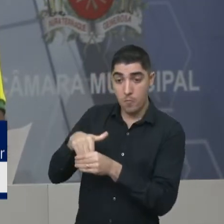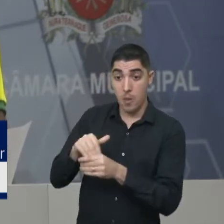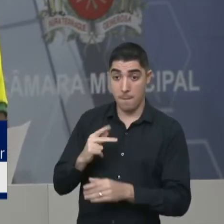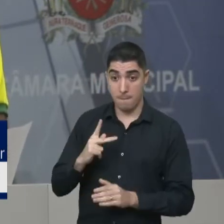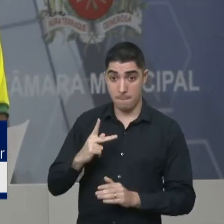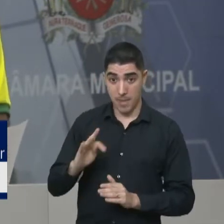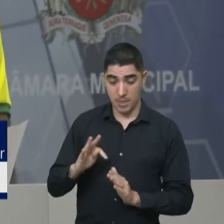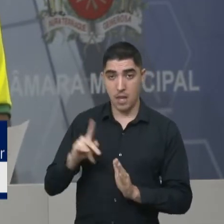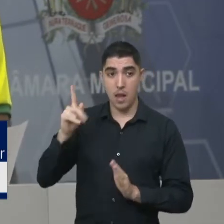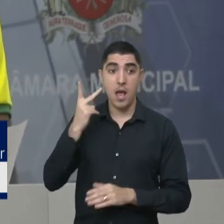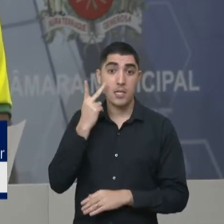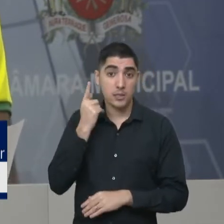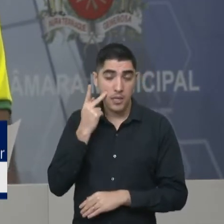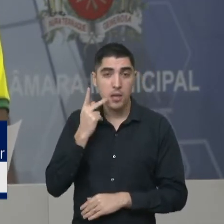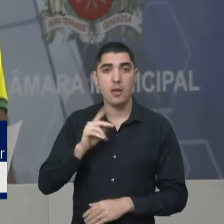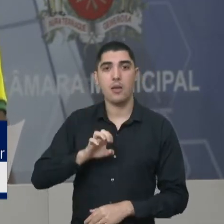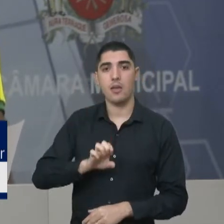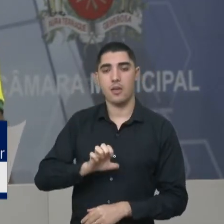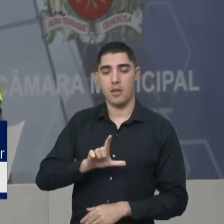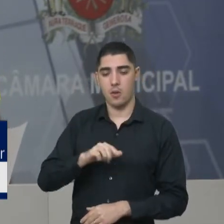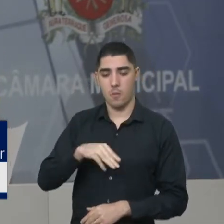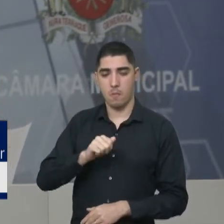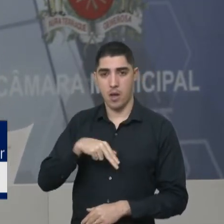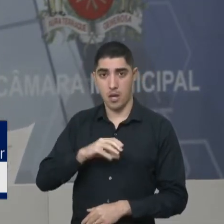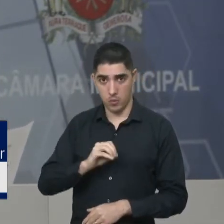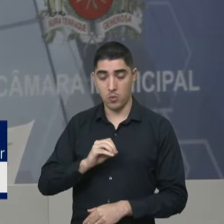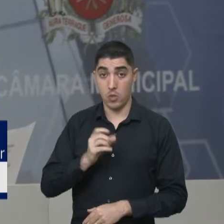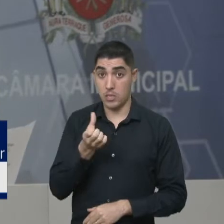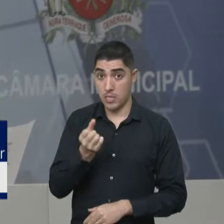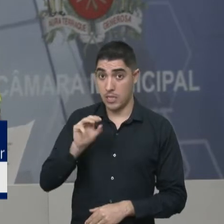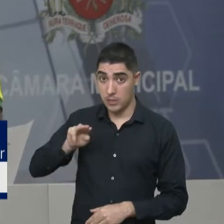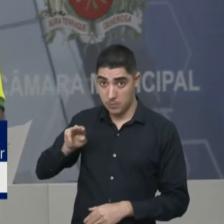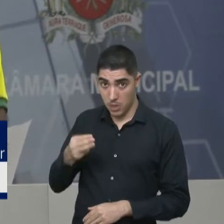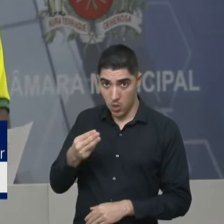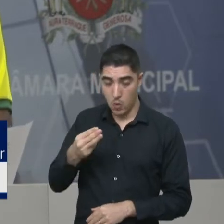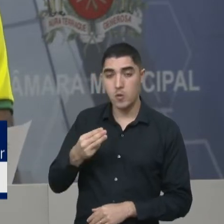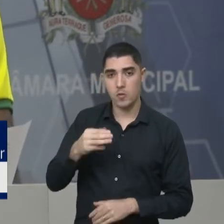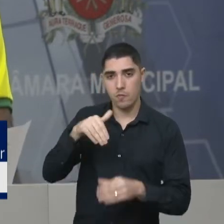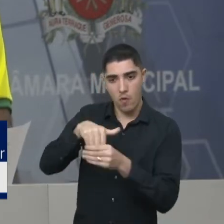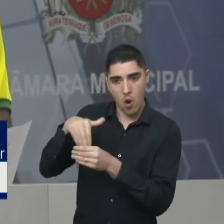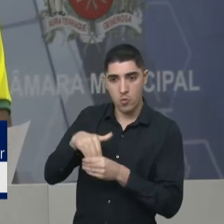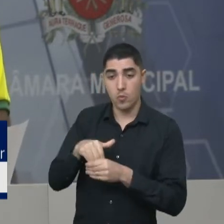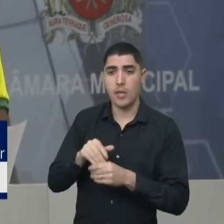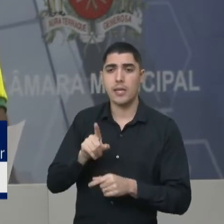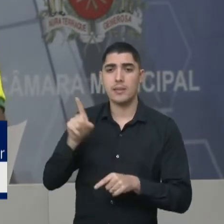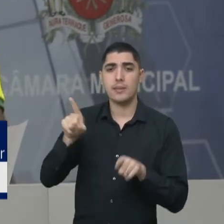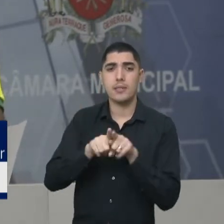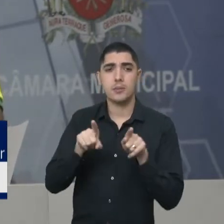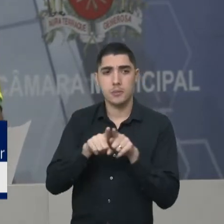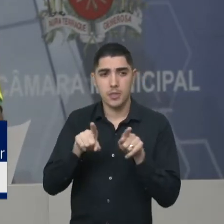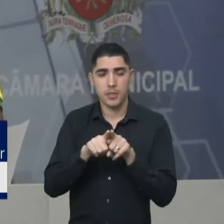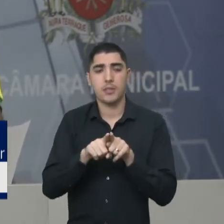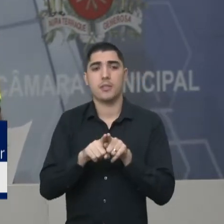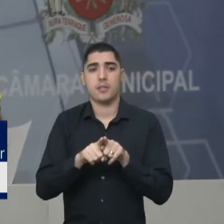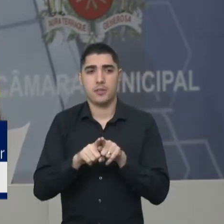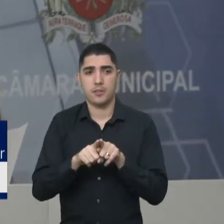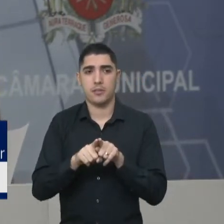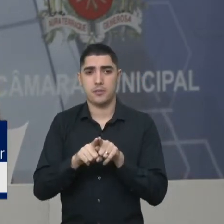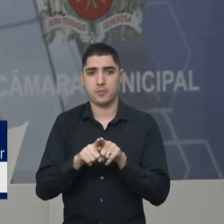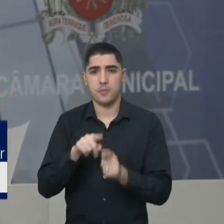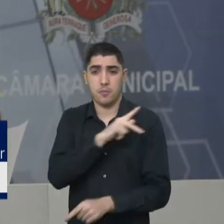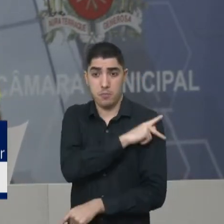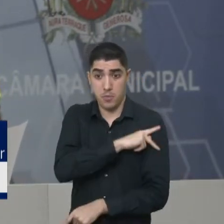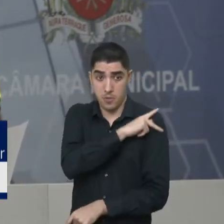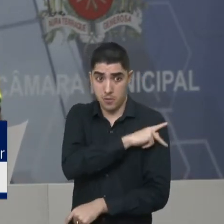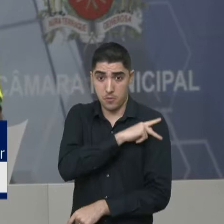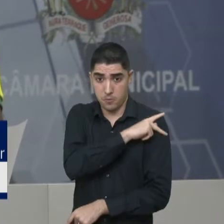o Eumano de Freitas, 6 milhões de votos no Ceará. E no Piauí, o Rafael Fonteles,